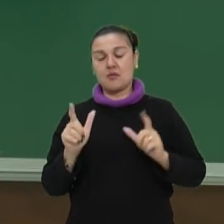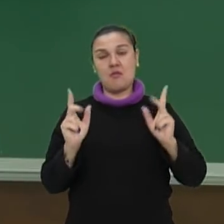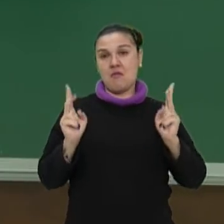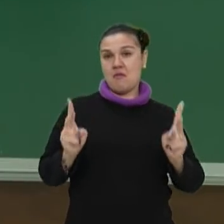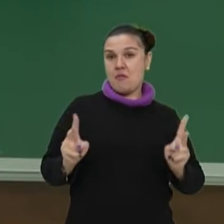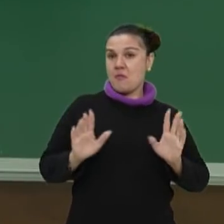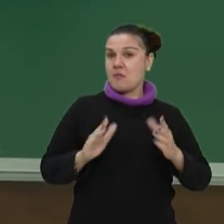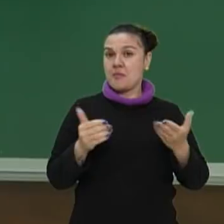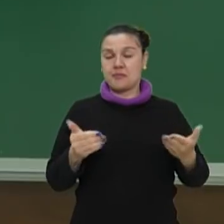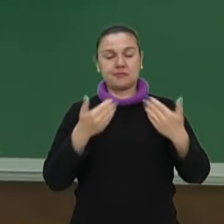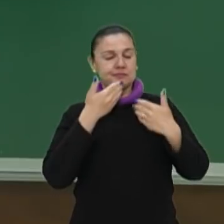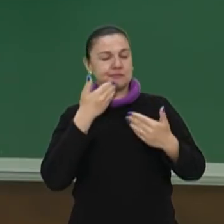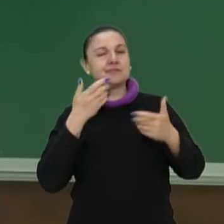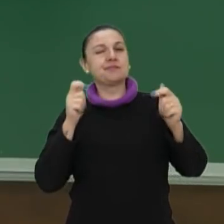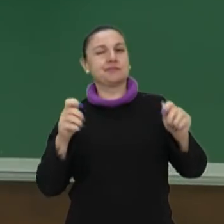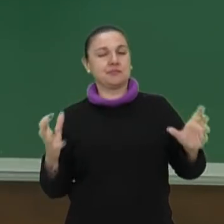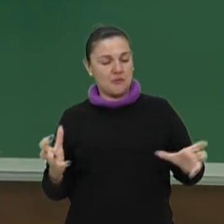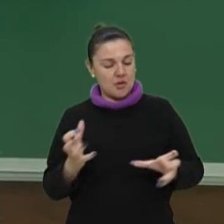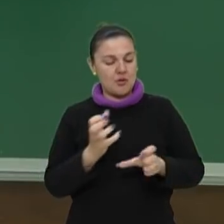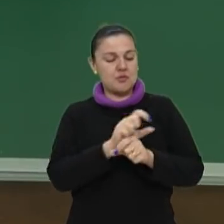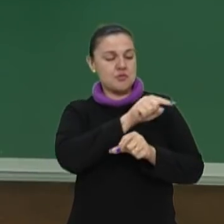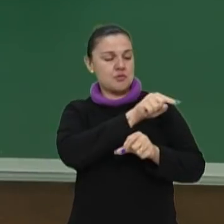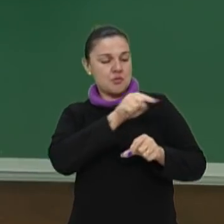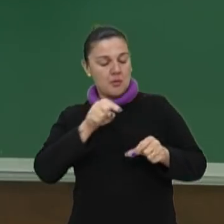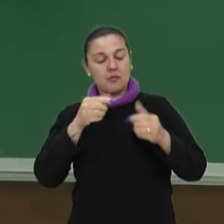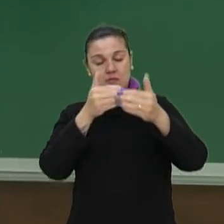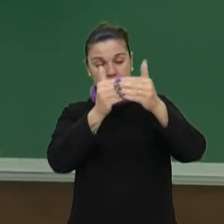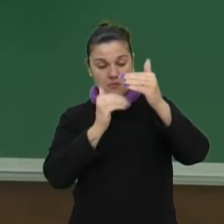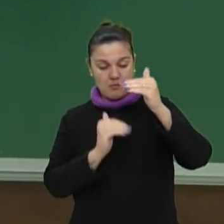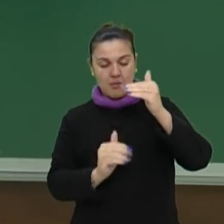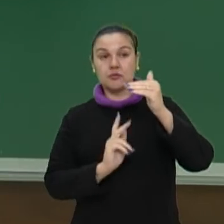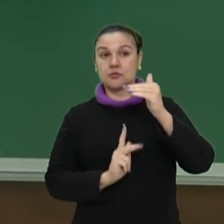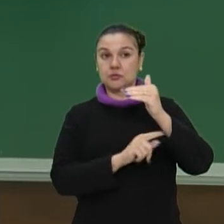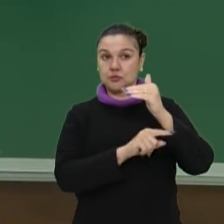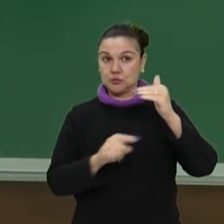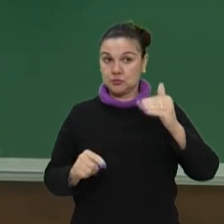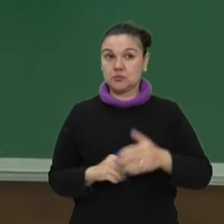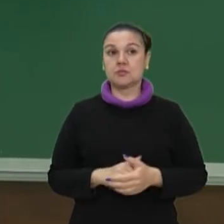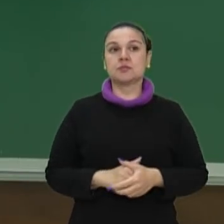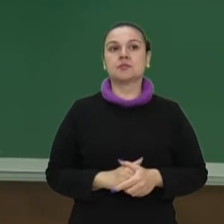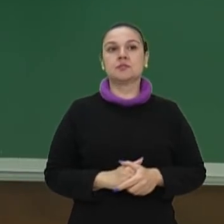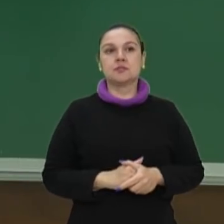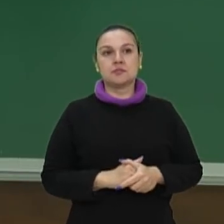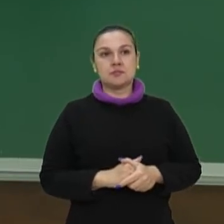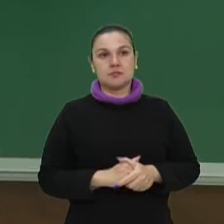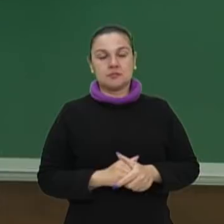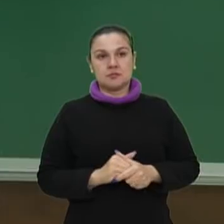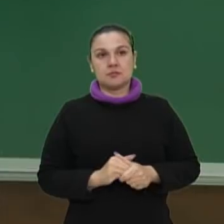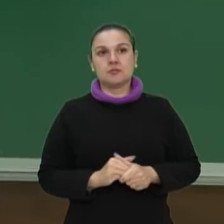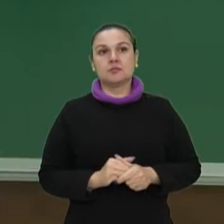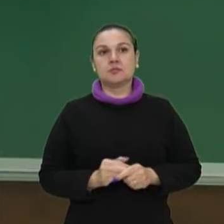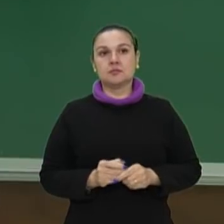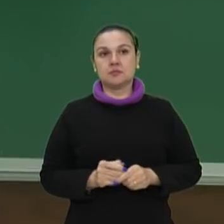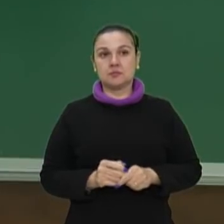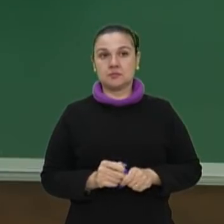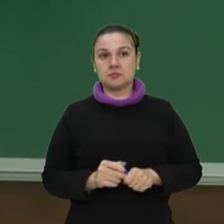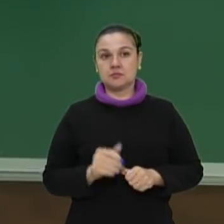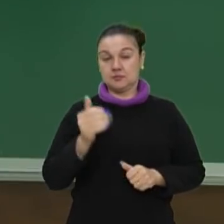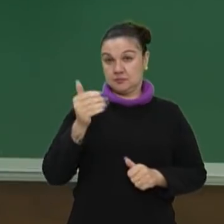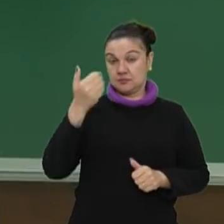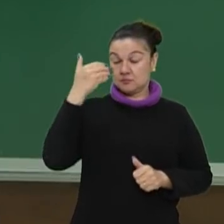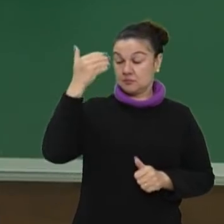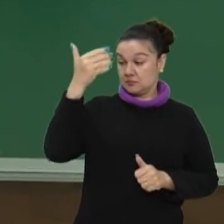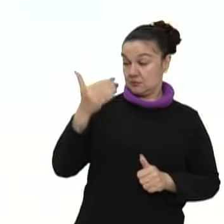mesmo denominador, eu posso somar os numeradores e manter o denominador. Olha só, então o 2a, que é o denominador das